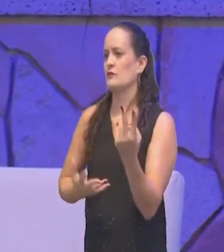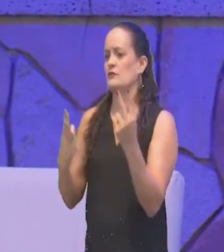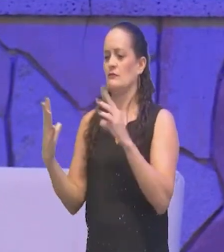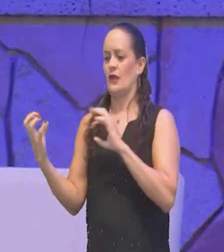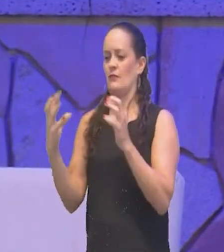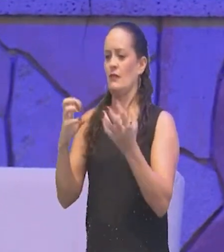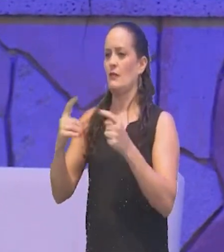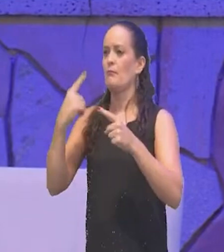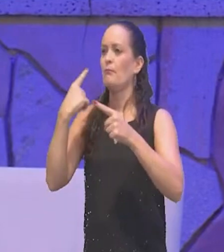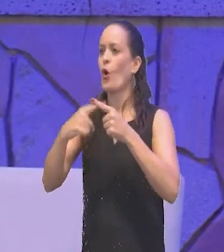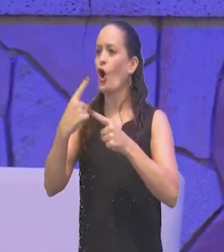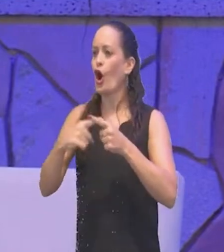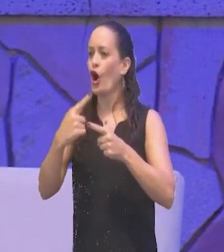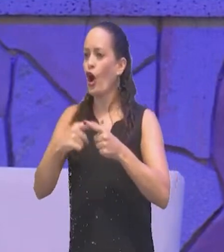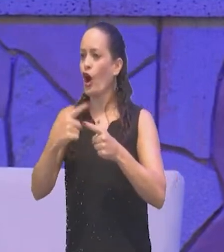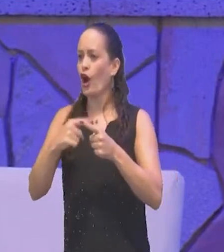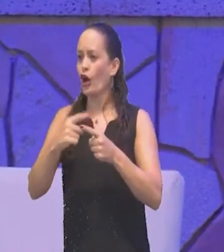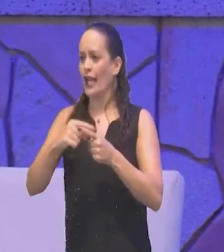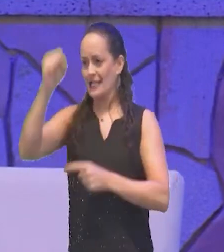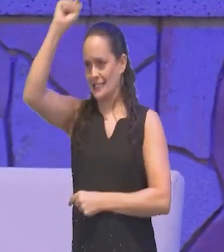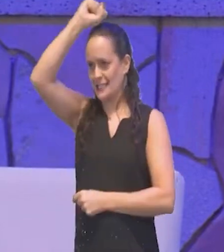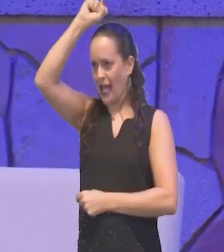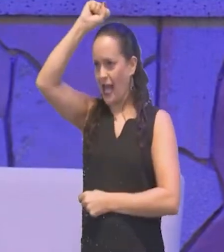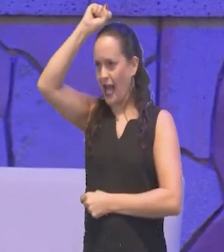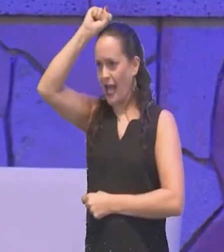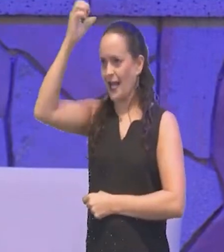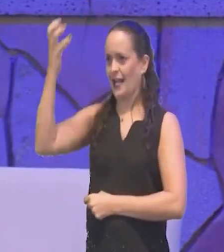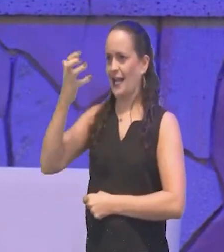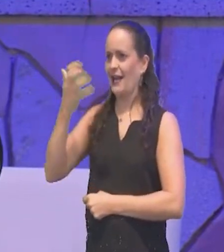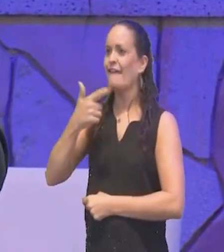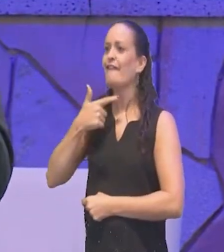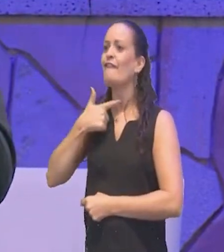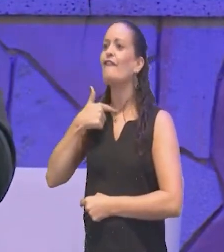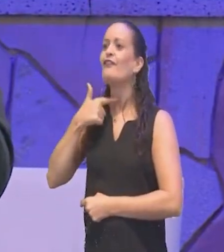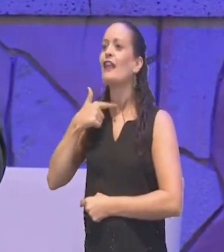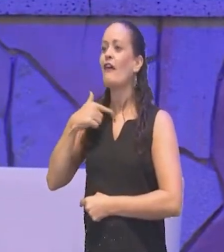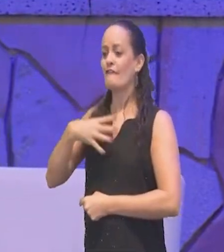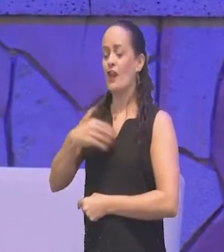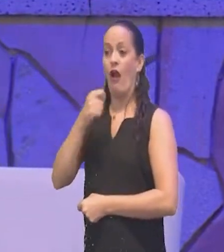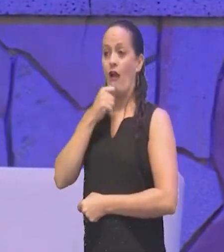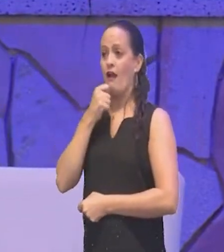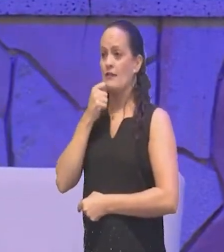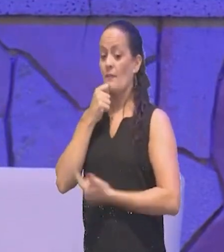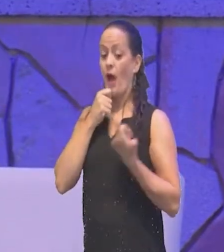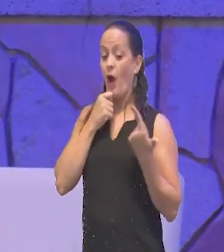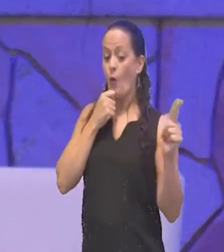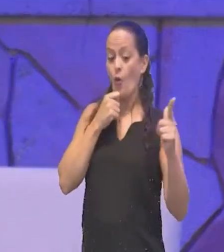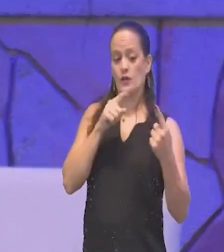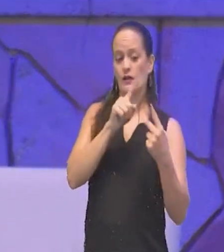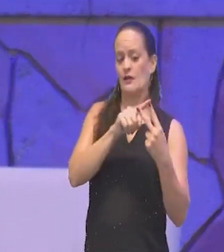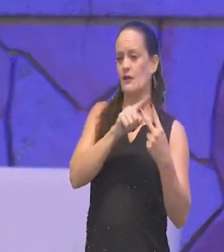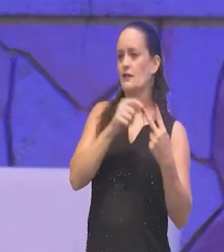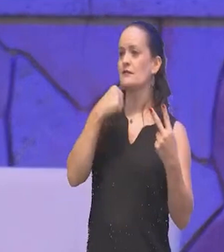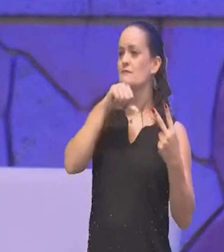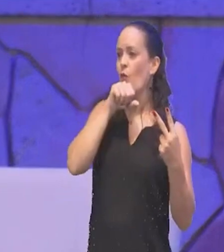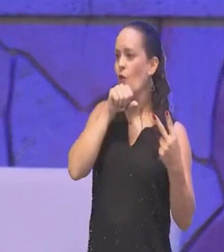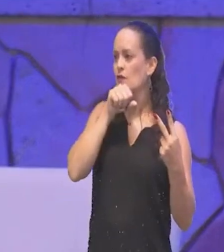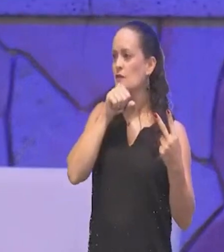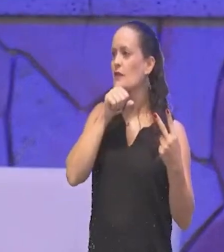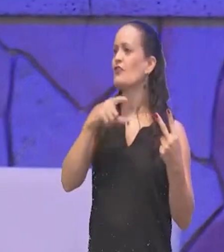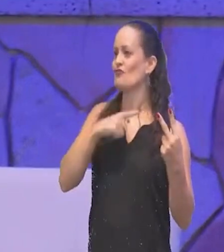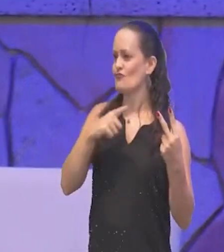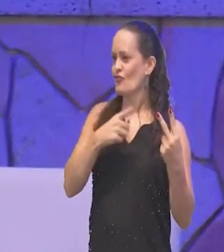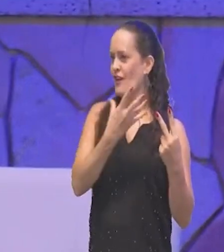filho embora, e este fato lhe causou grande sofrimento. E pensarmos na família de Jacó, meus